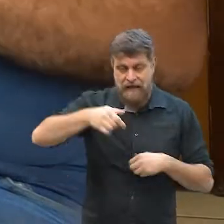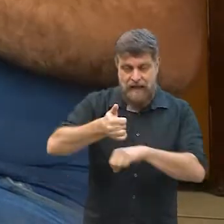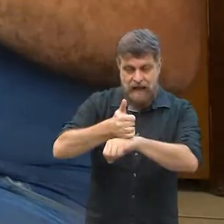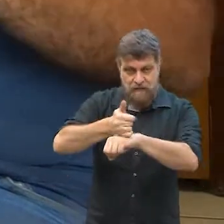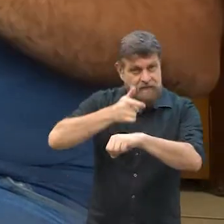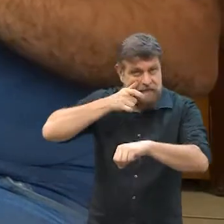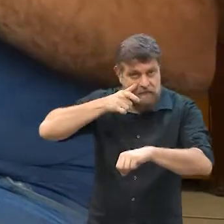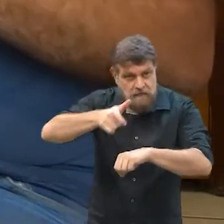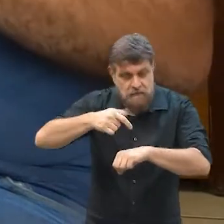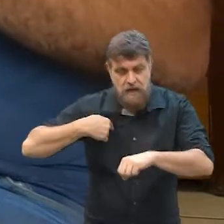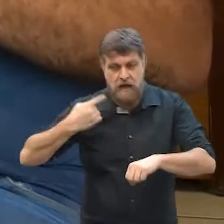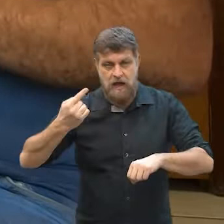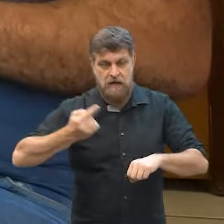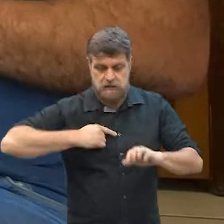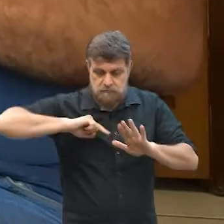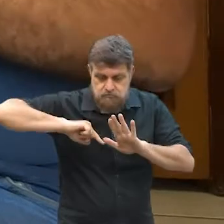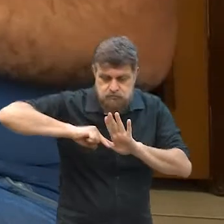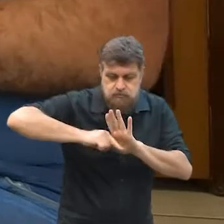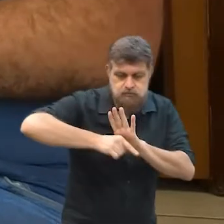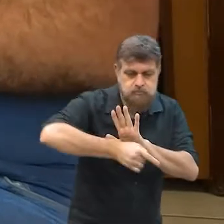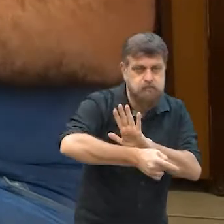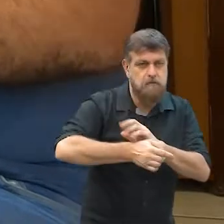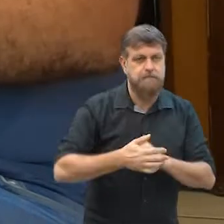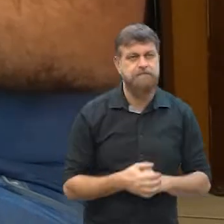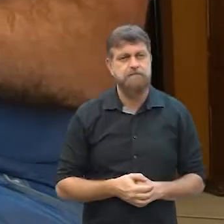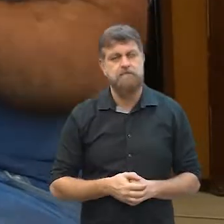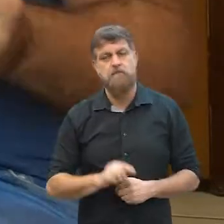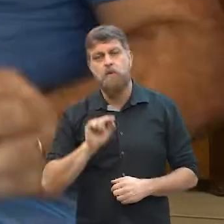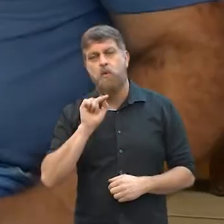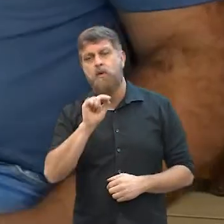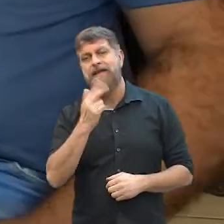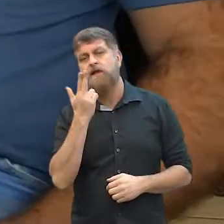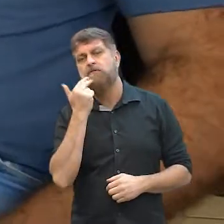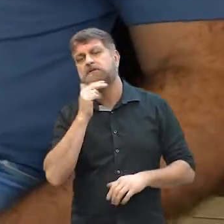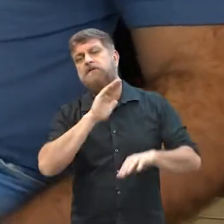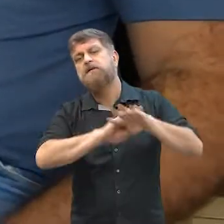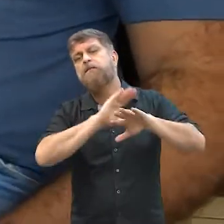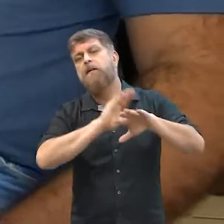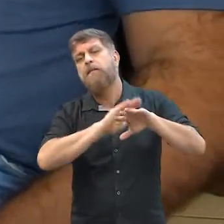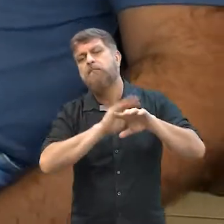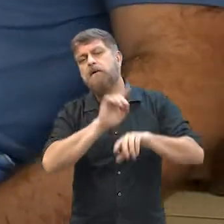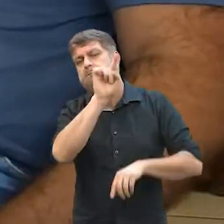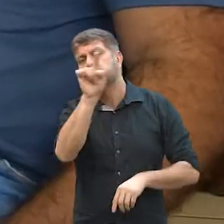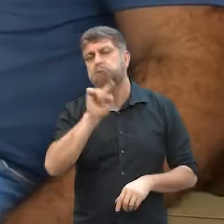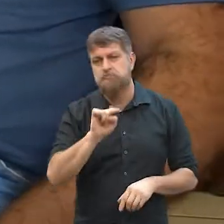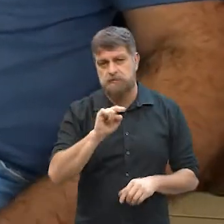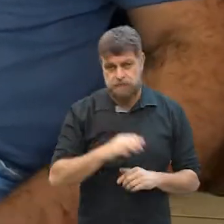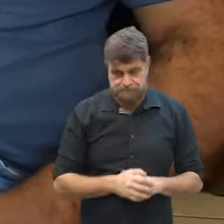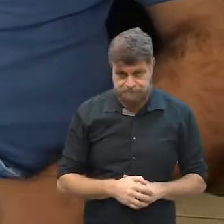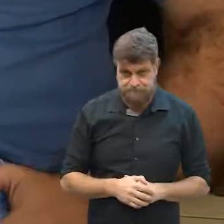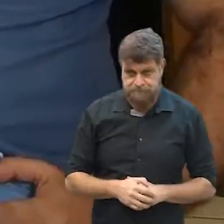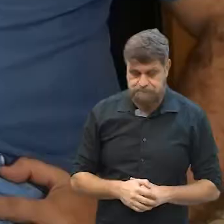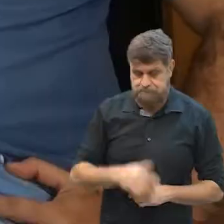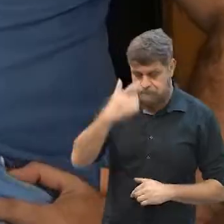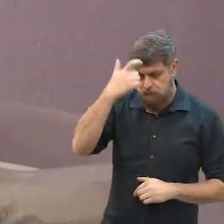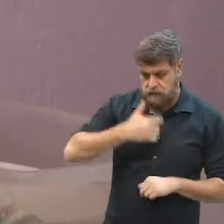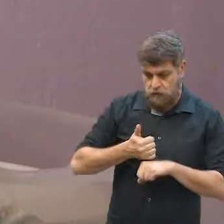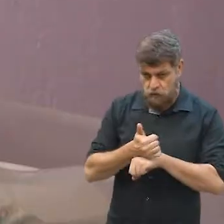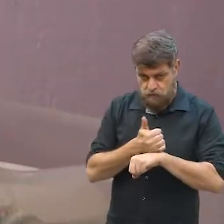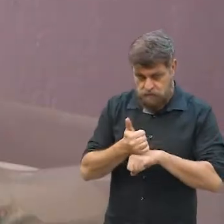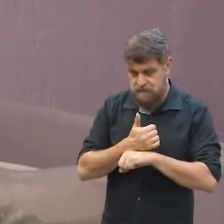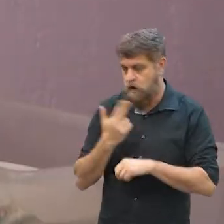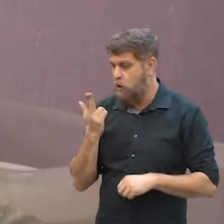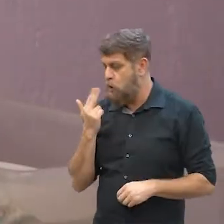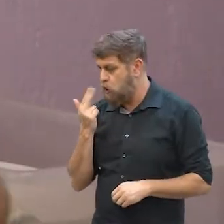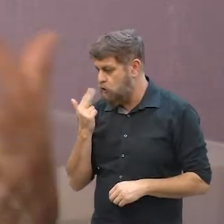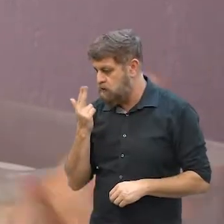até legal porque a gente acaba aprofundando um pouquinho mais. Então, o que faz de fato um nutricionista? Então, o nutricionista, né, eu